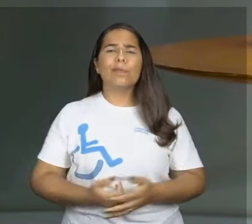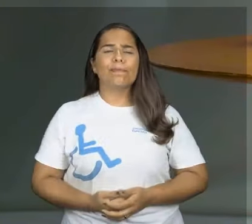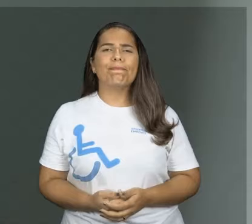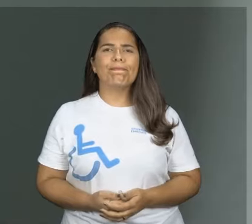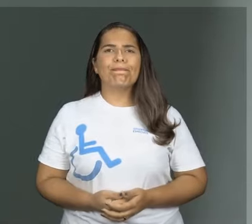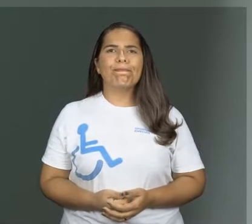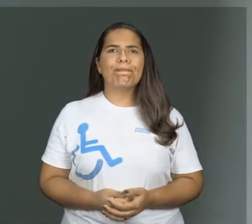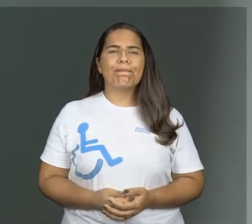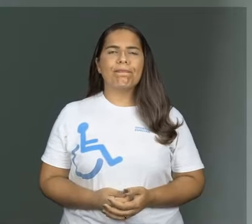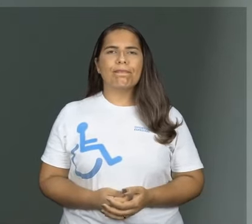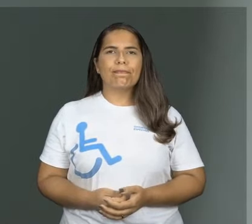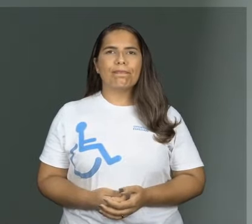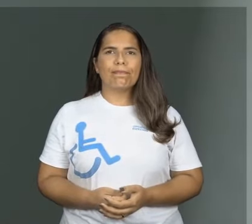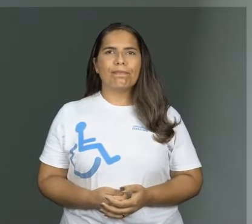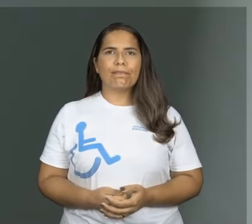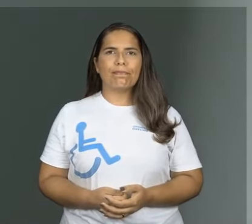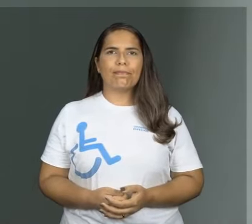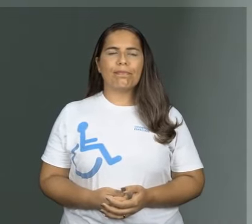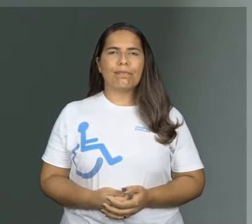cabelo.